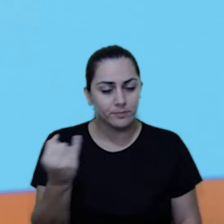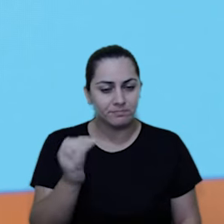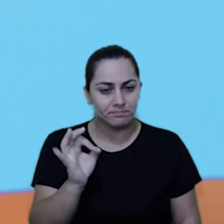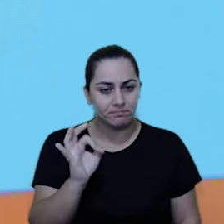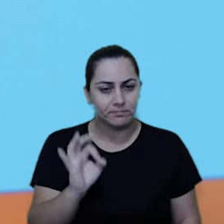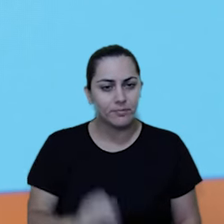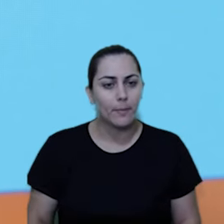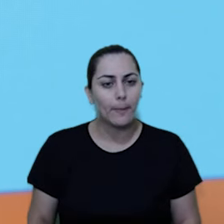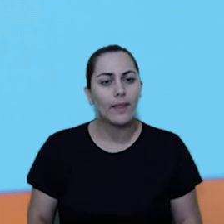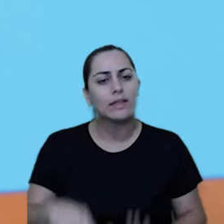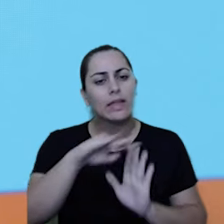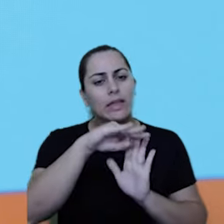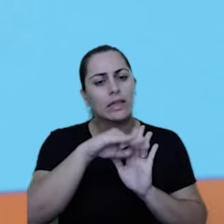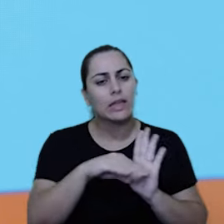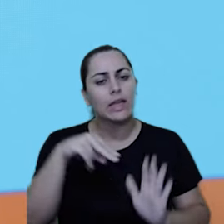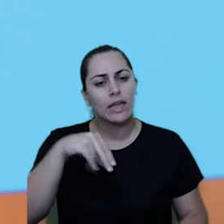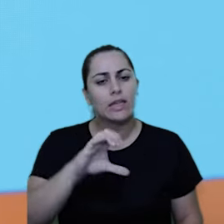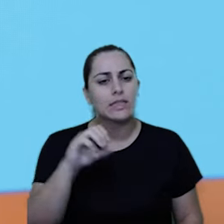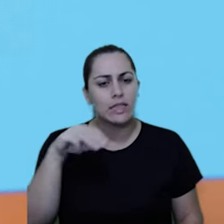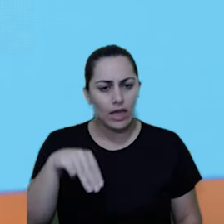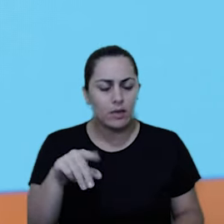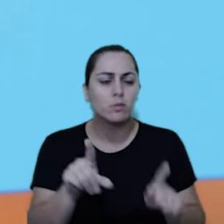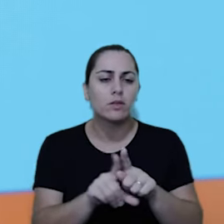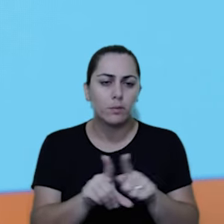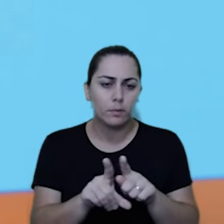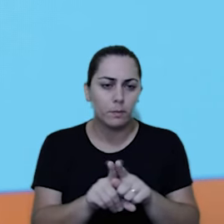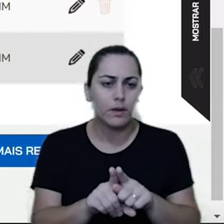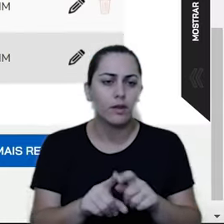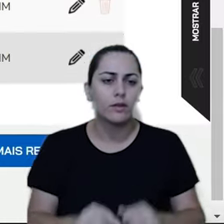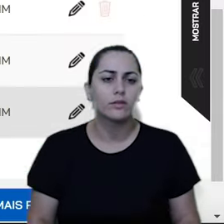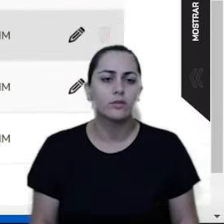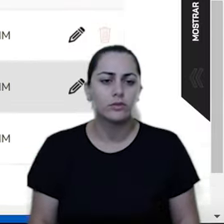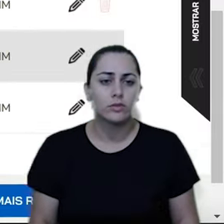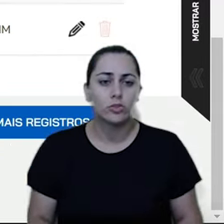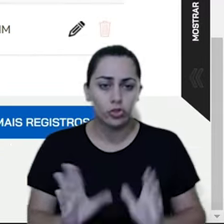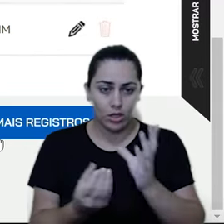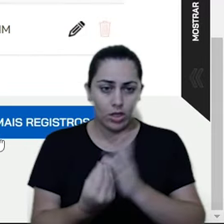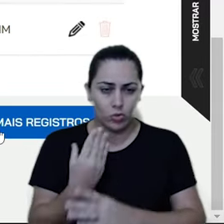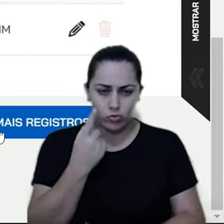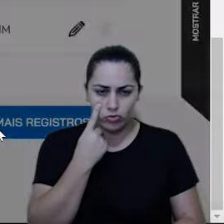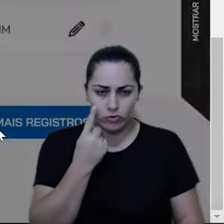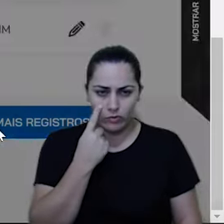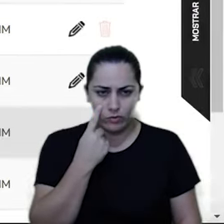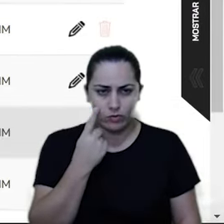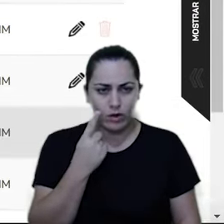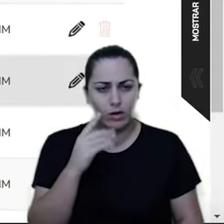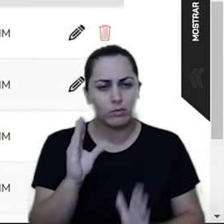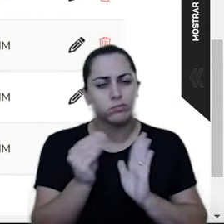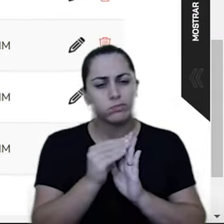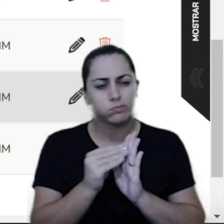boa tem a listagem e ncm também né então ó a gente criou deixa eu ver aqui ver mais